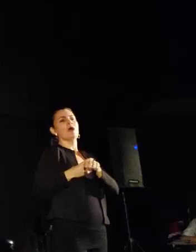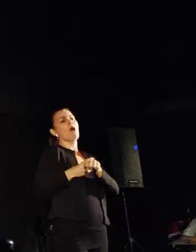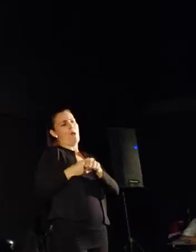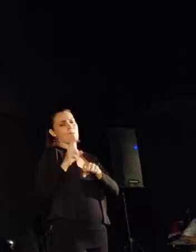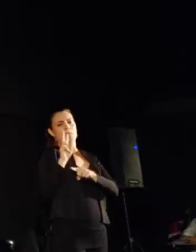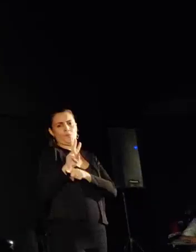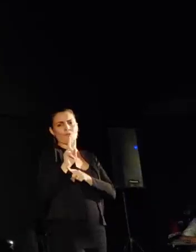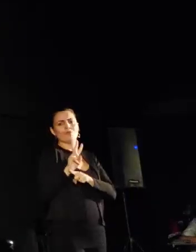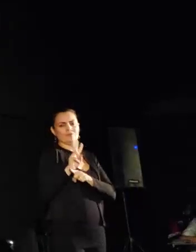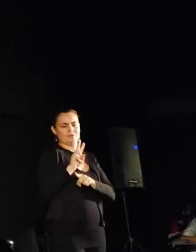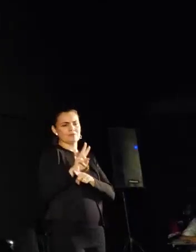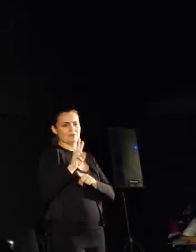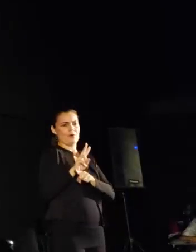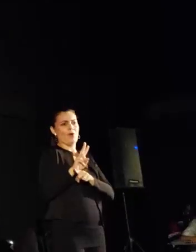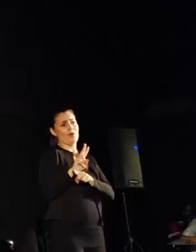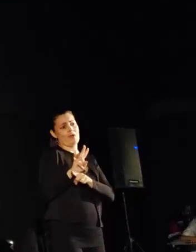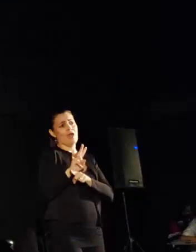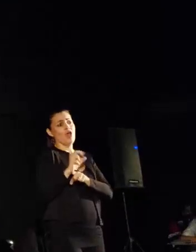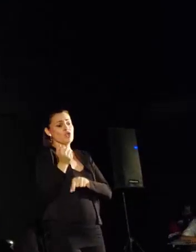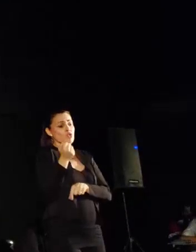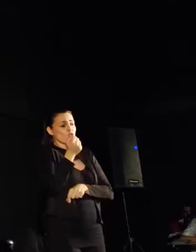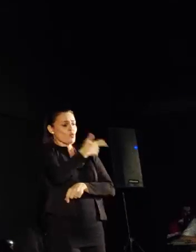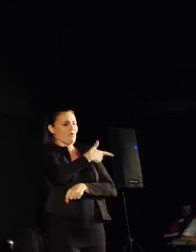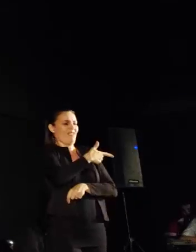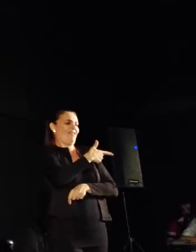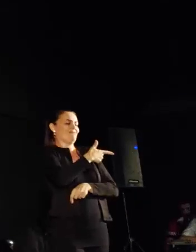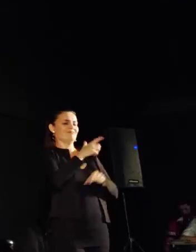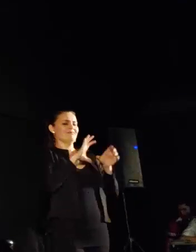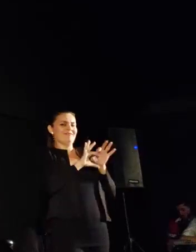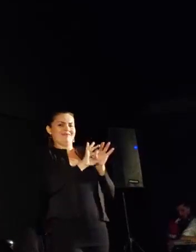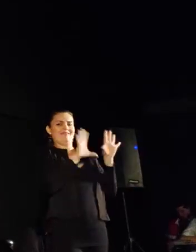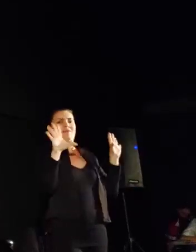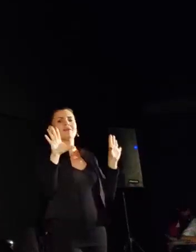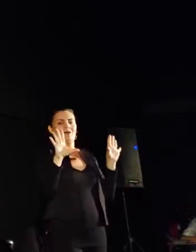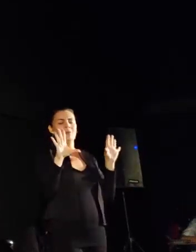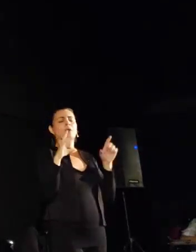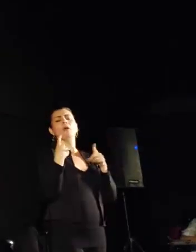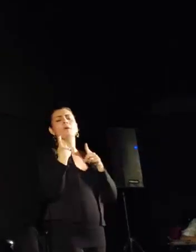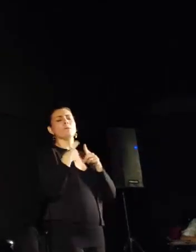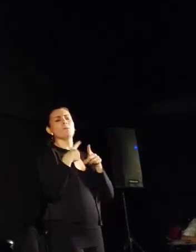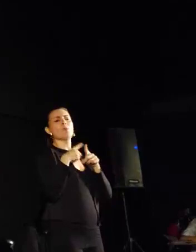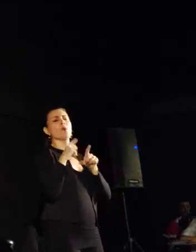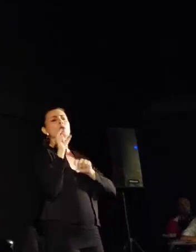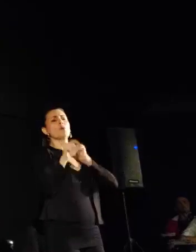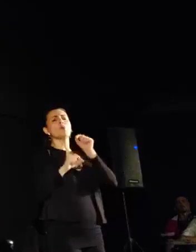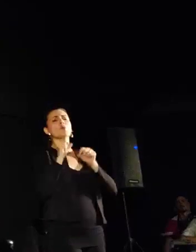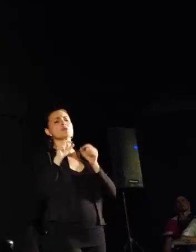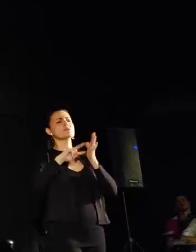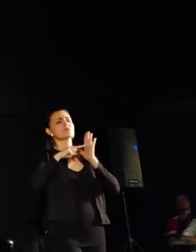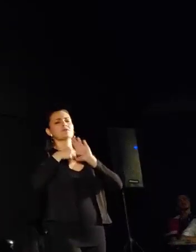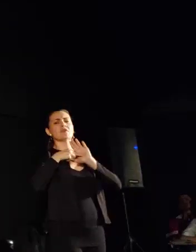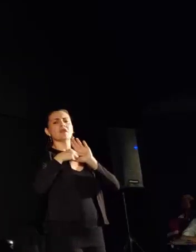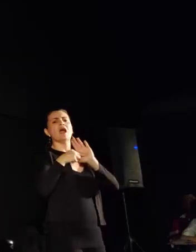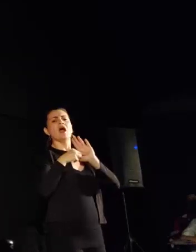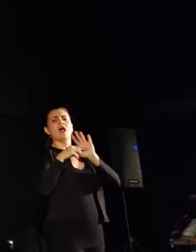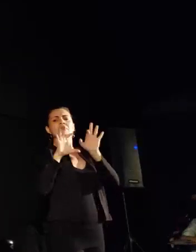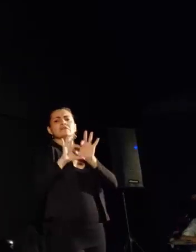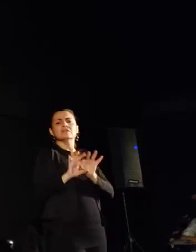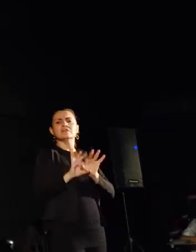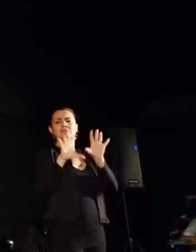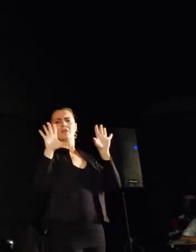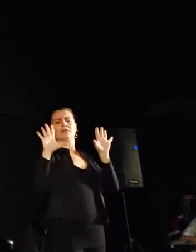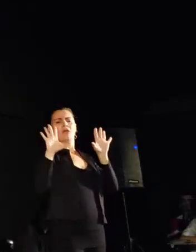ditadura provisória do que uma democracia iliberal. Por quê? O que é liberdade para ele? O que esse sujeito entendia